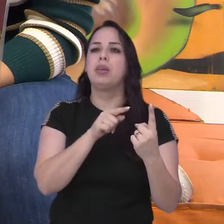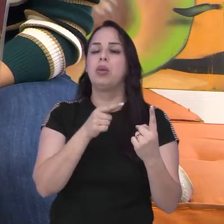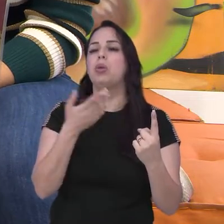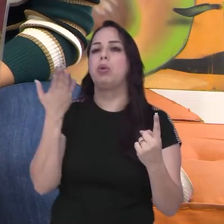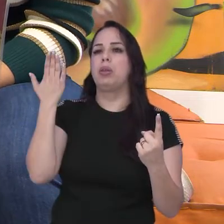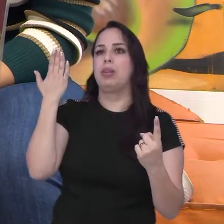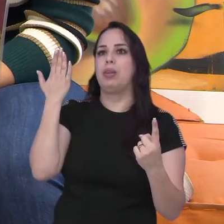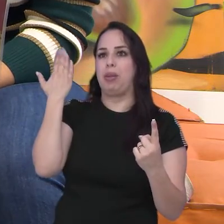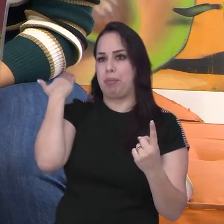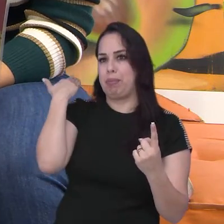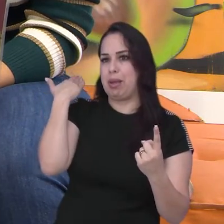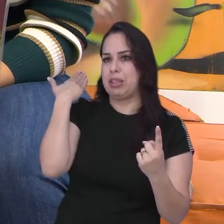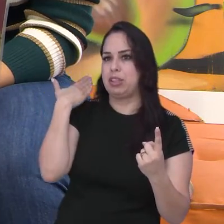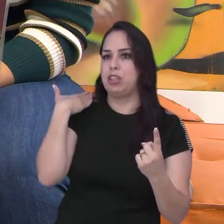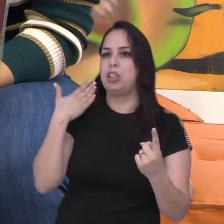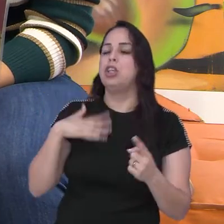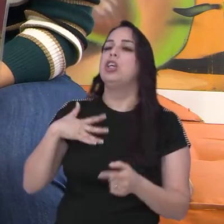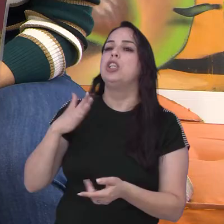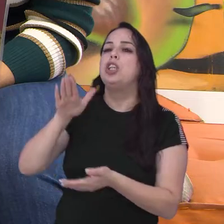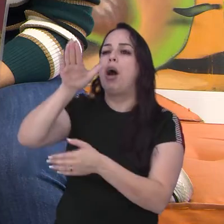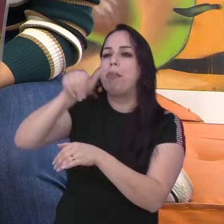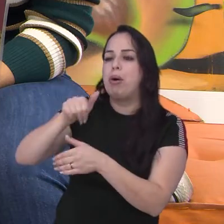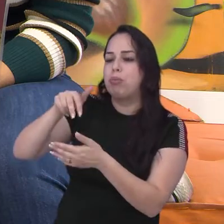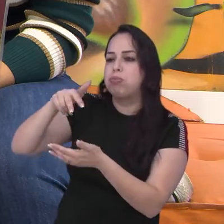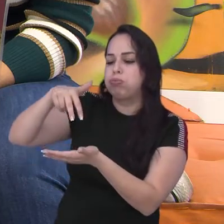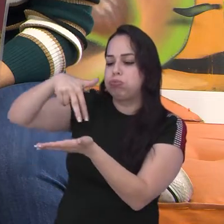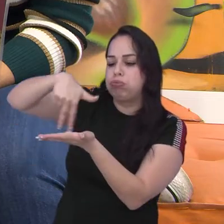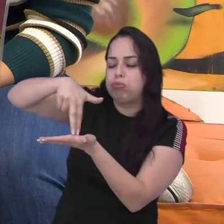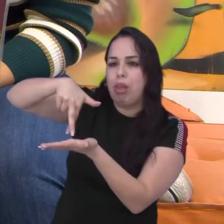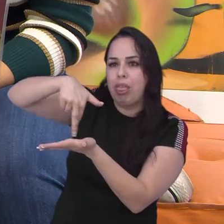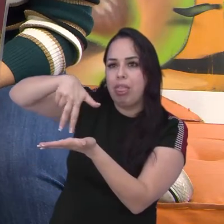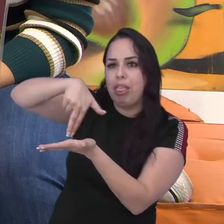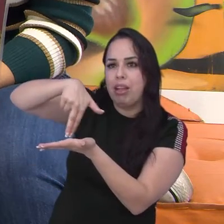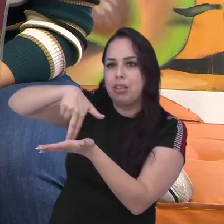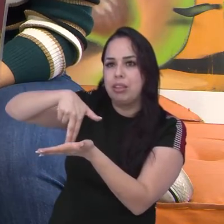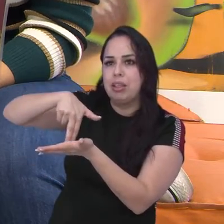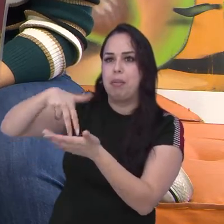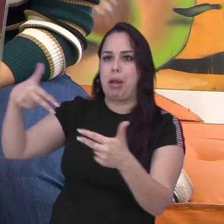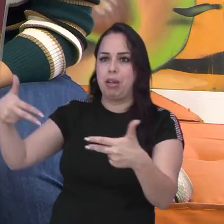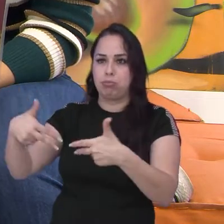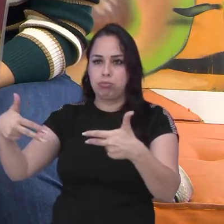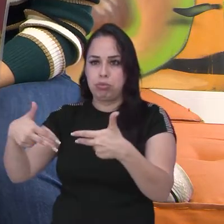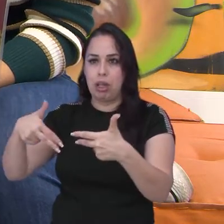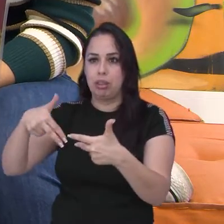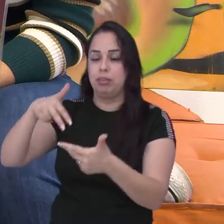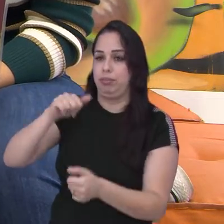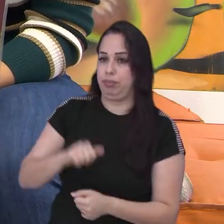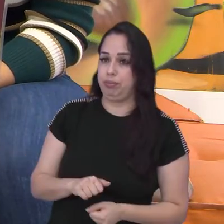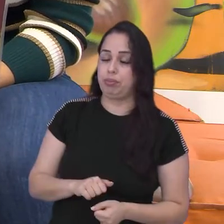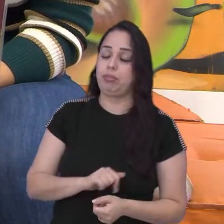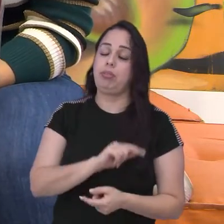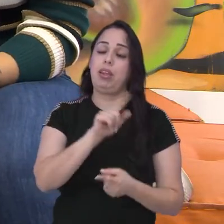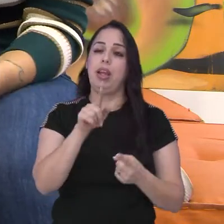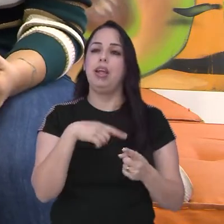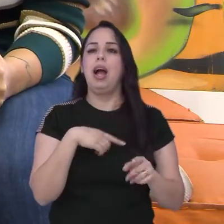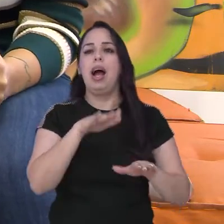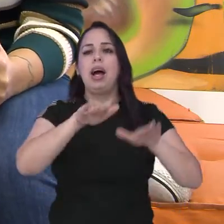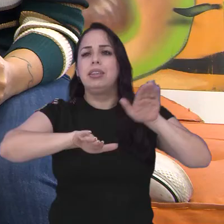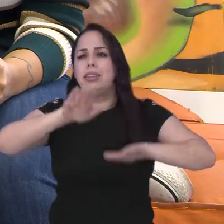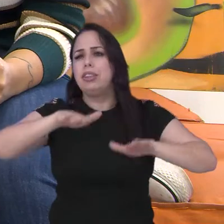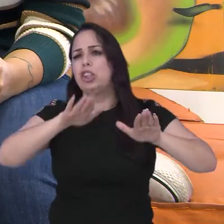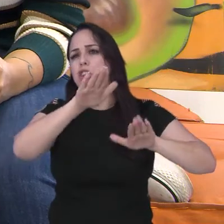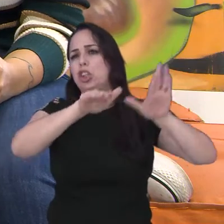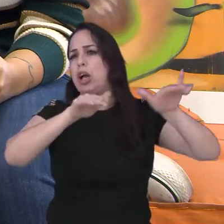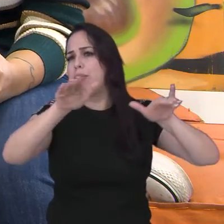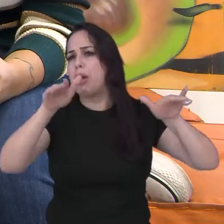edição foi o breaking. Então eles deram, pra você ter uma ideia, a edição foi específica para a dança e foi o break, né?